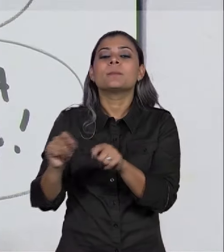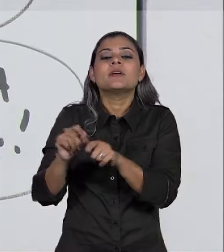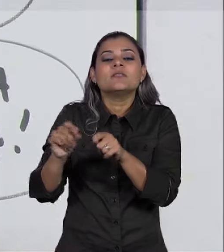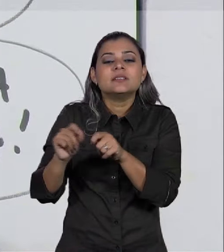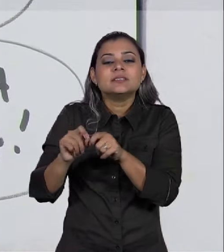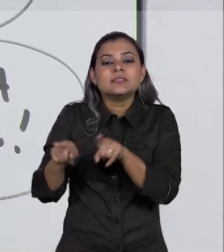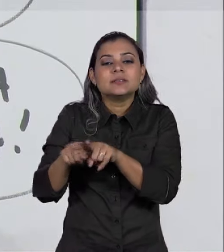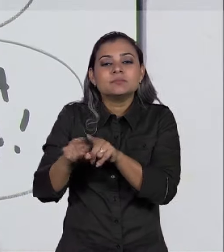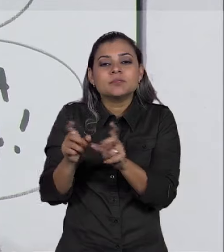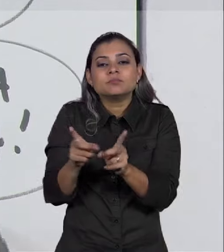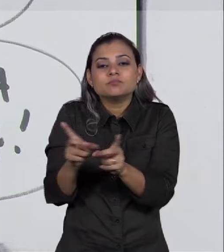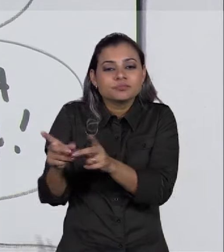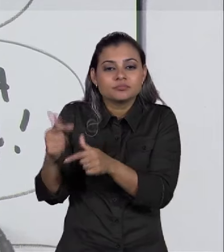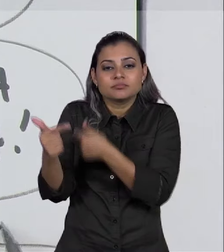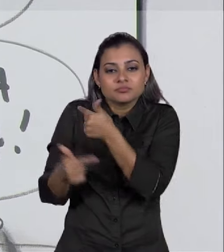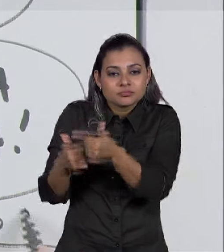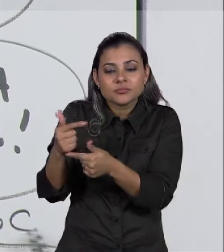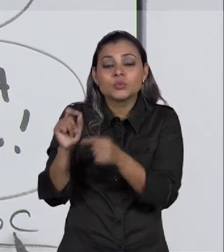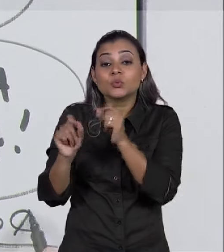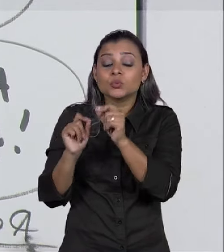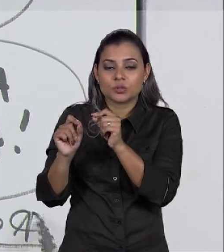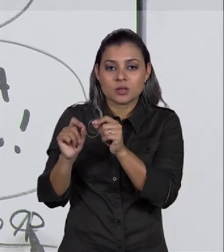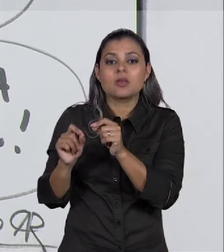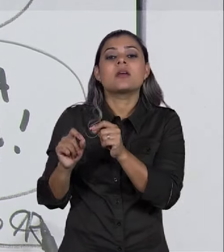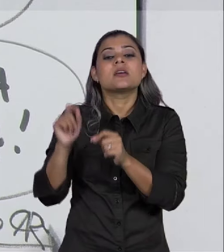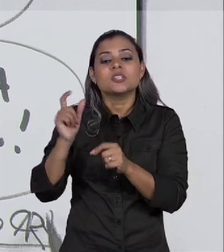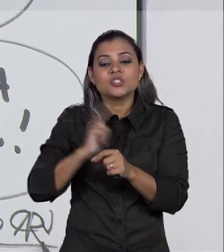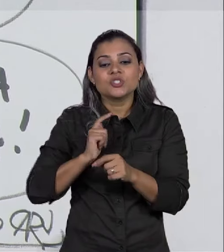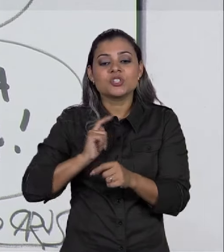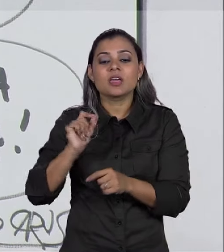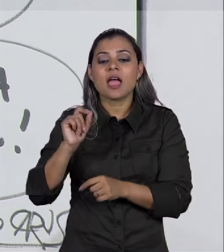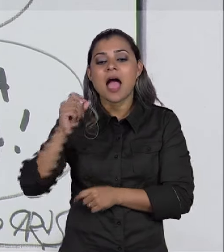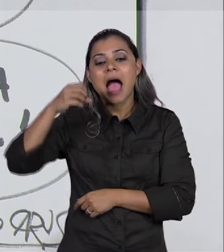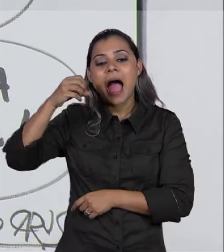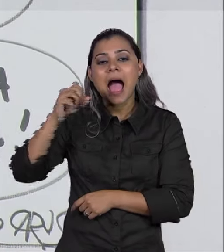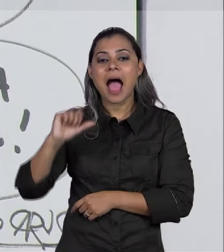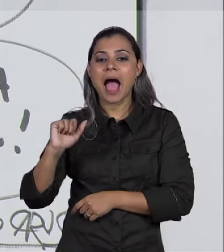na banca, mas atrevido dessa medida.